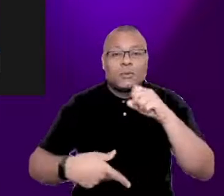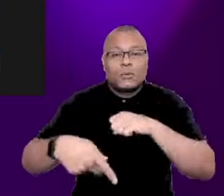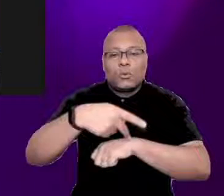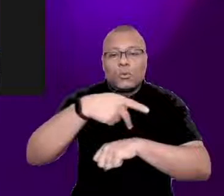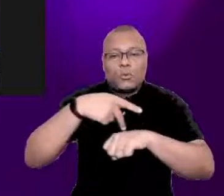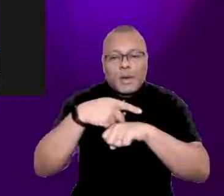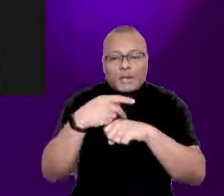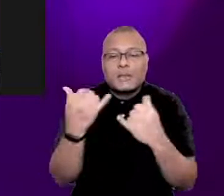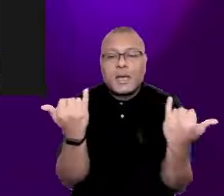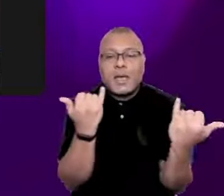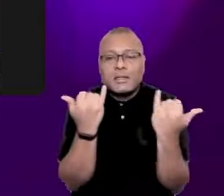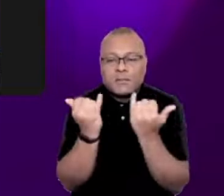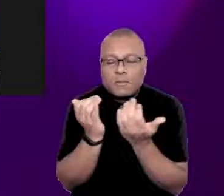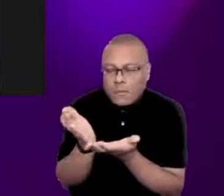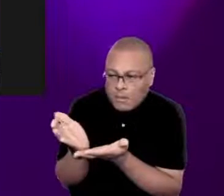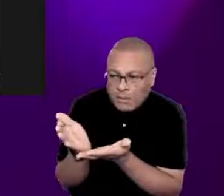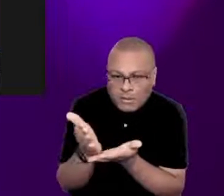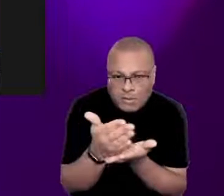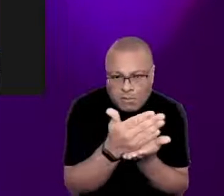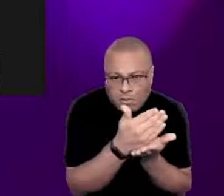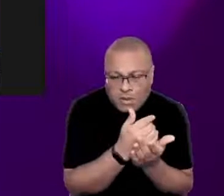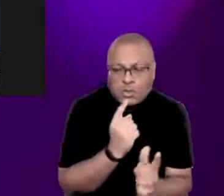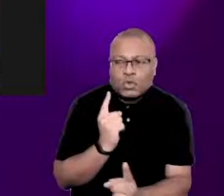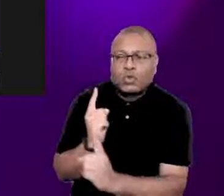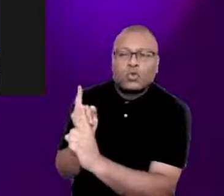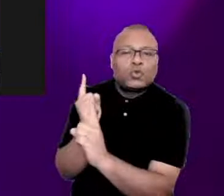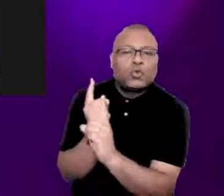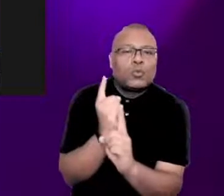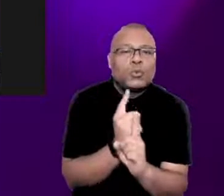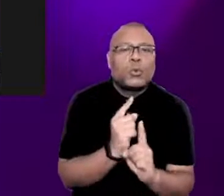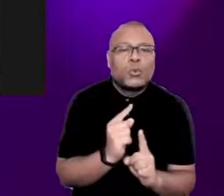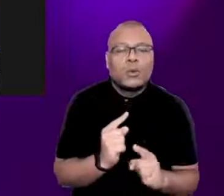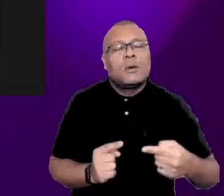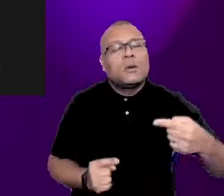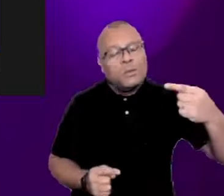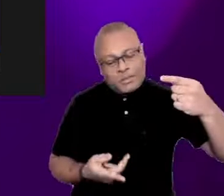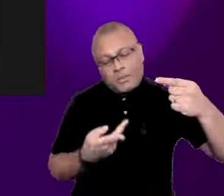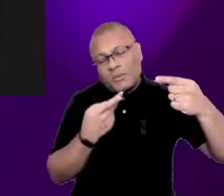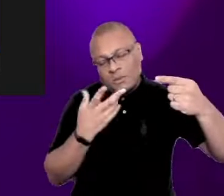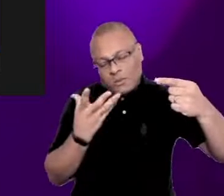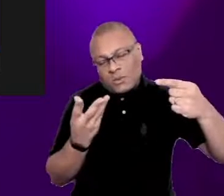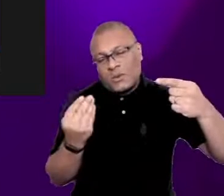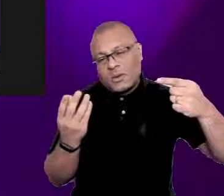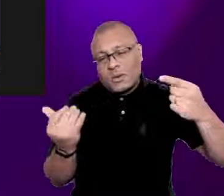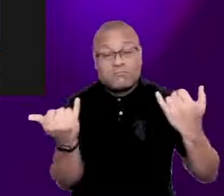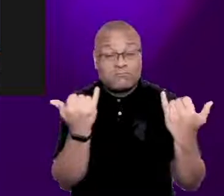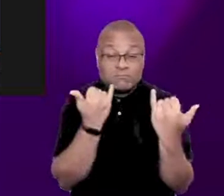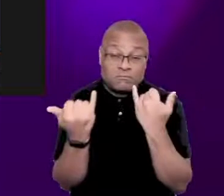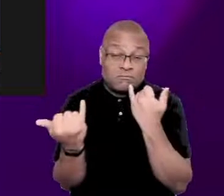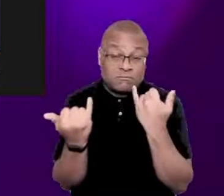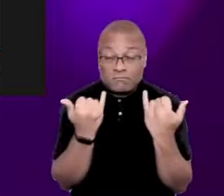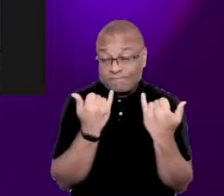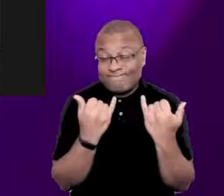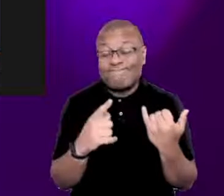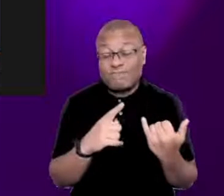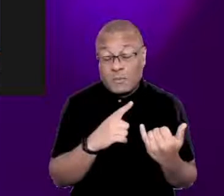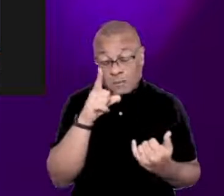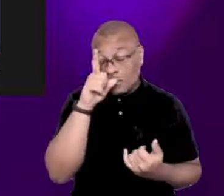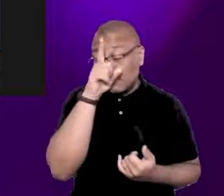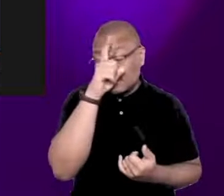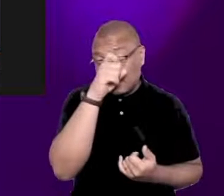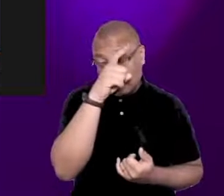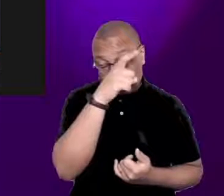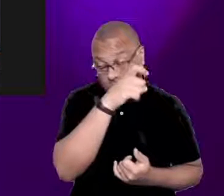em termos de desafio? O primeiro desafio já foi bastante citado aqui, é informação. Nós temos dificuldade com